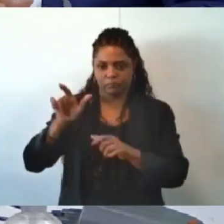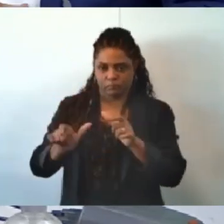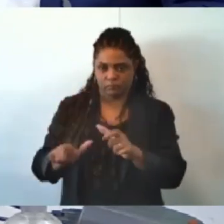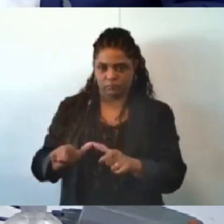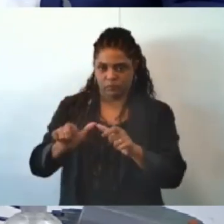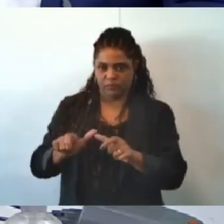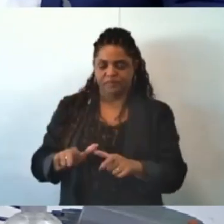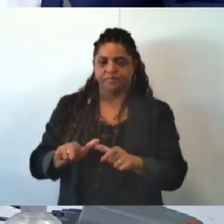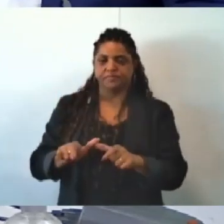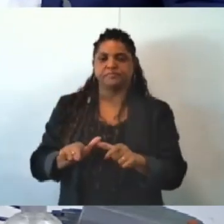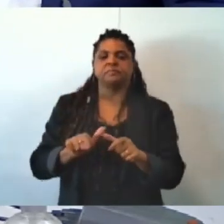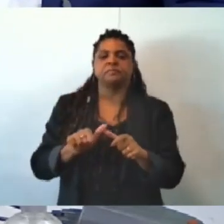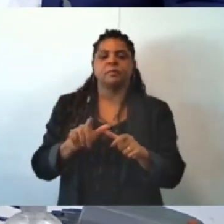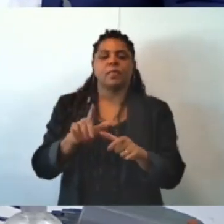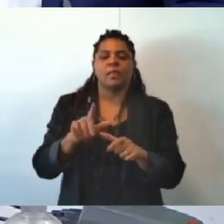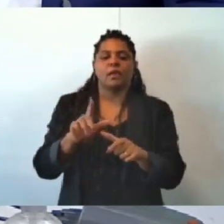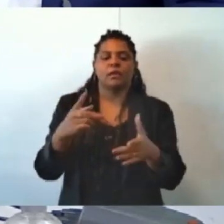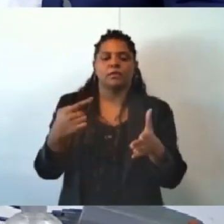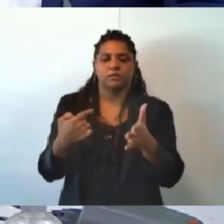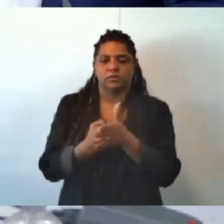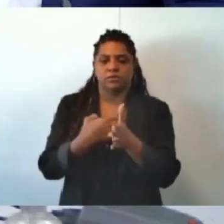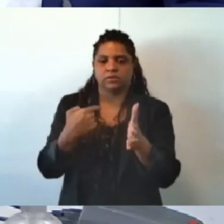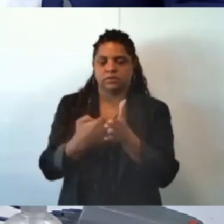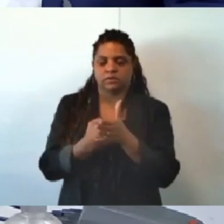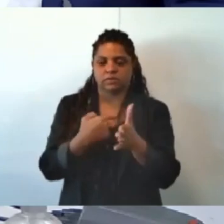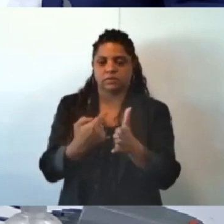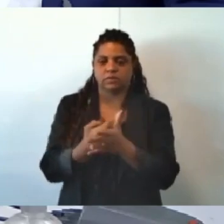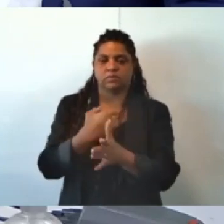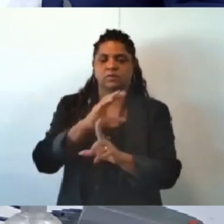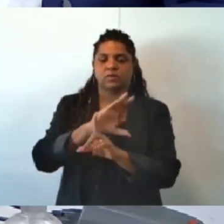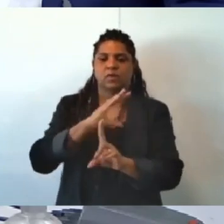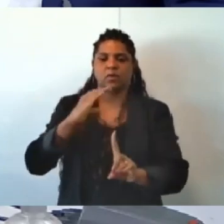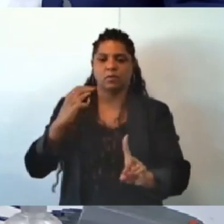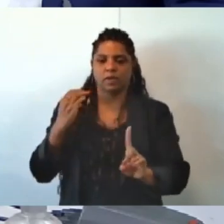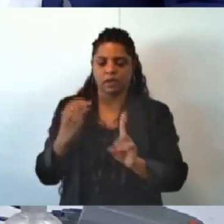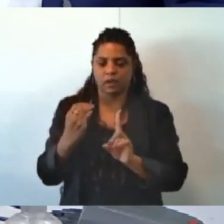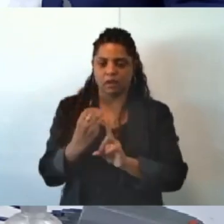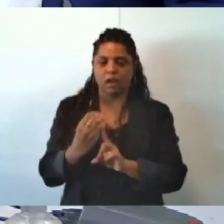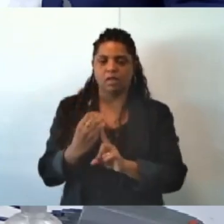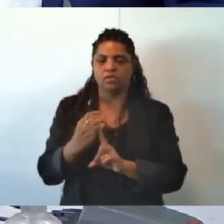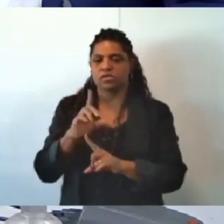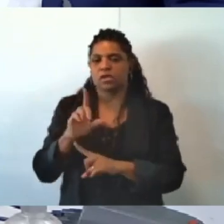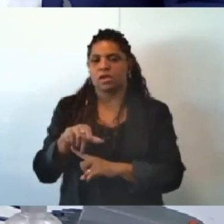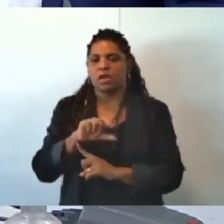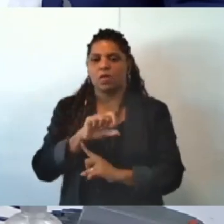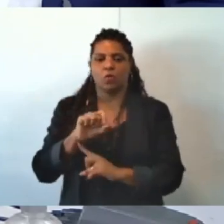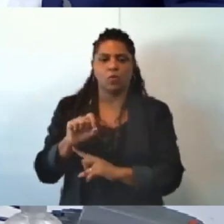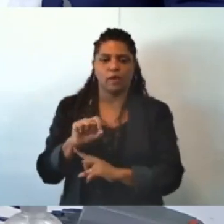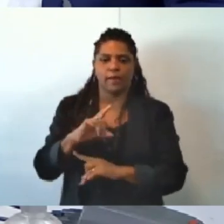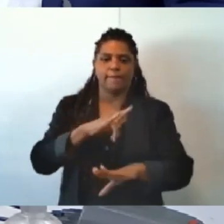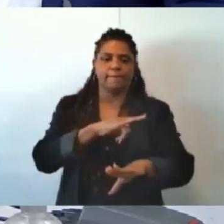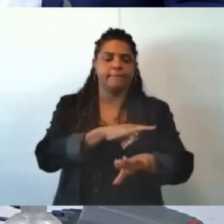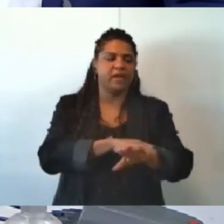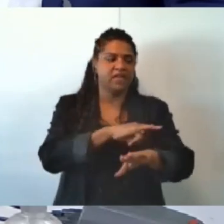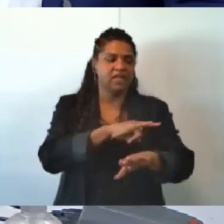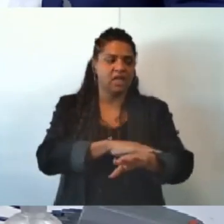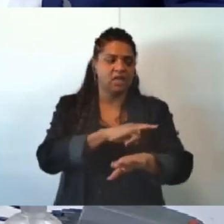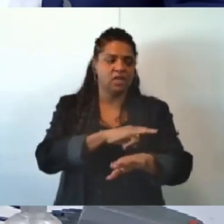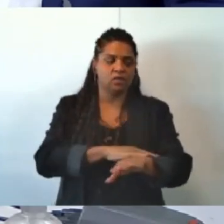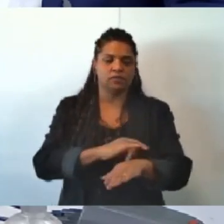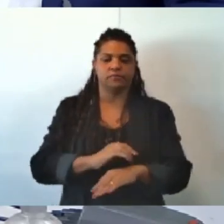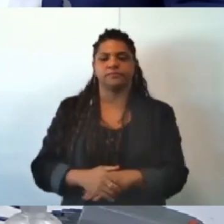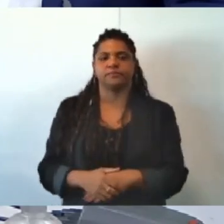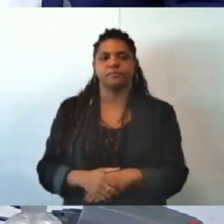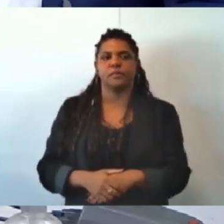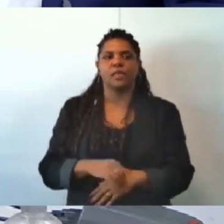muito questionado aqui pela comunidade é sobre a questão de banheiros. Esse